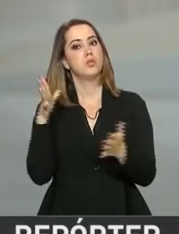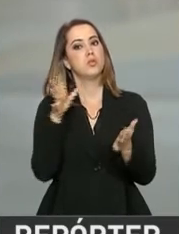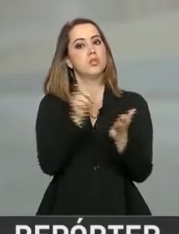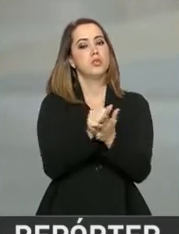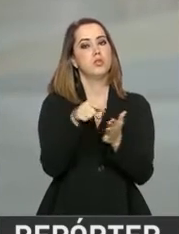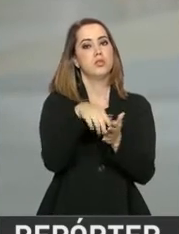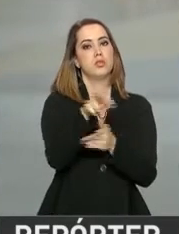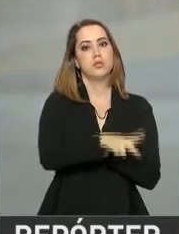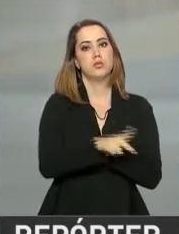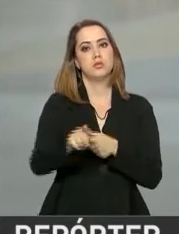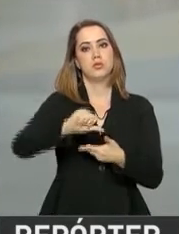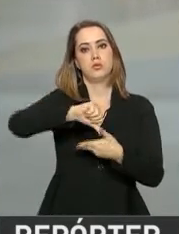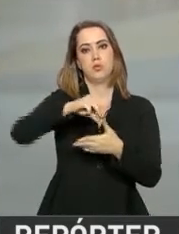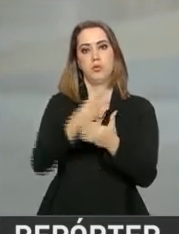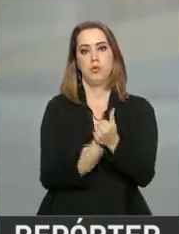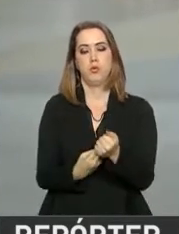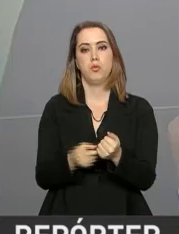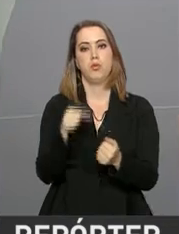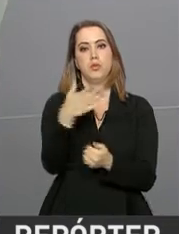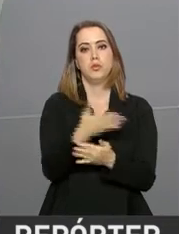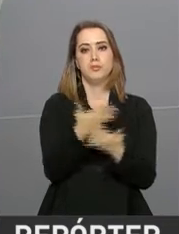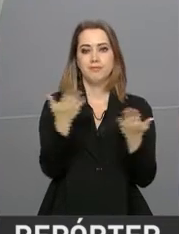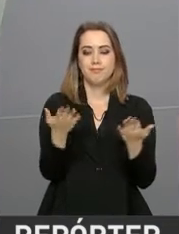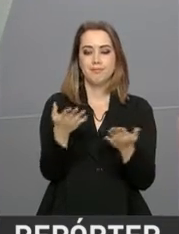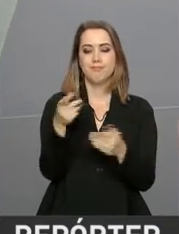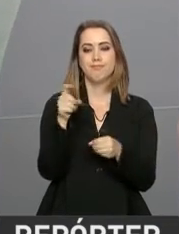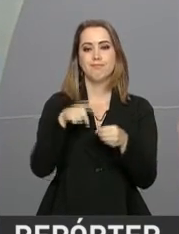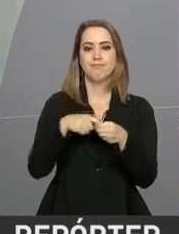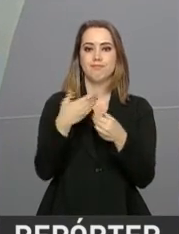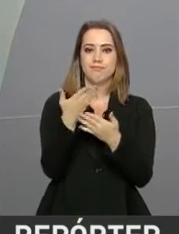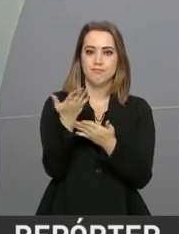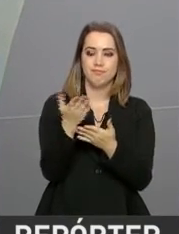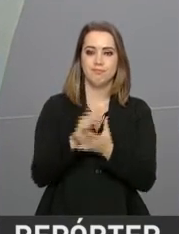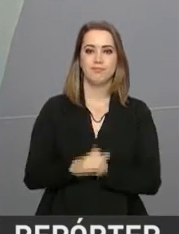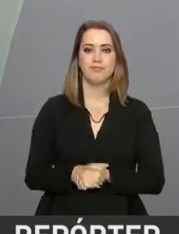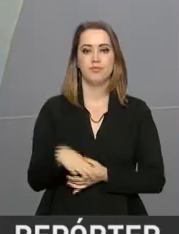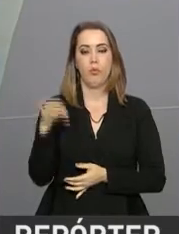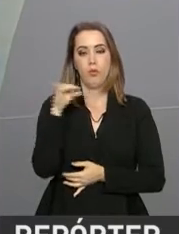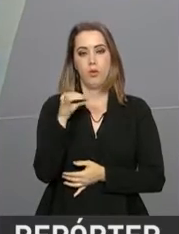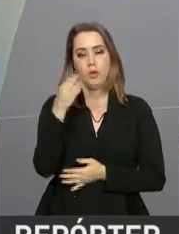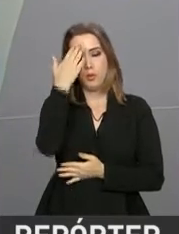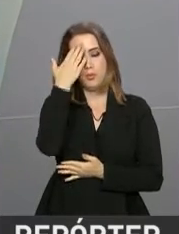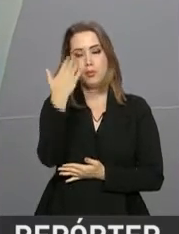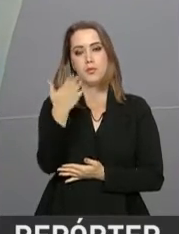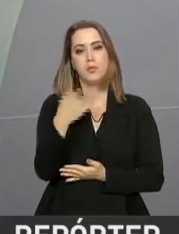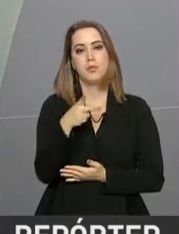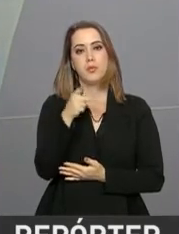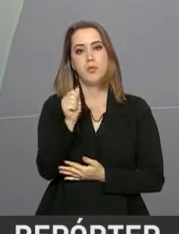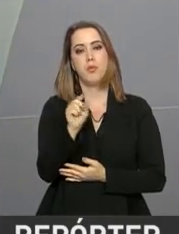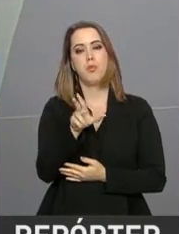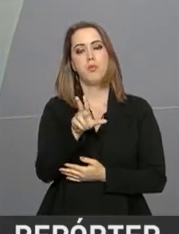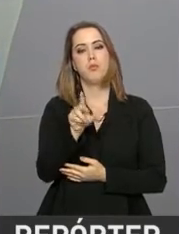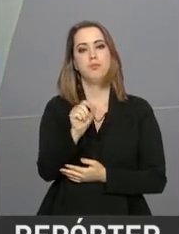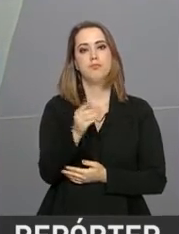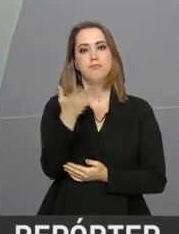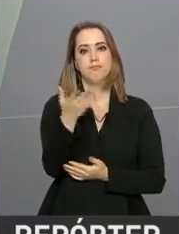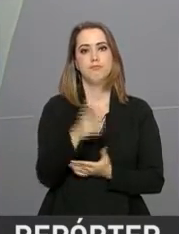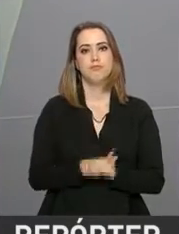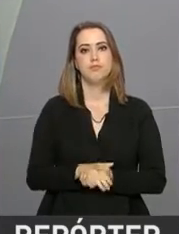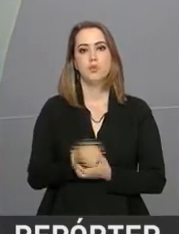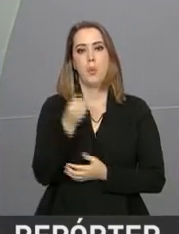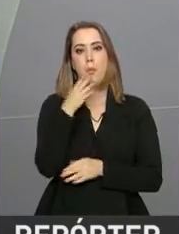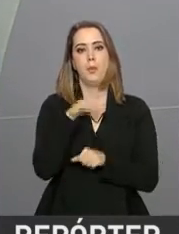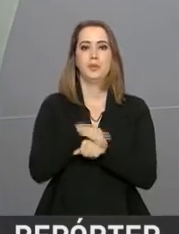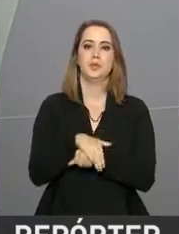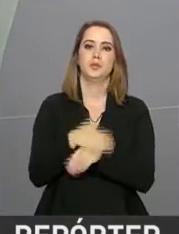do mercosul eu volto com você no estúdio já luís obrigado paulo la sálvia pelas informações ao vivo e do palácio do planalto uma